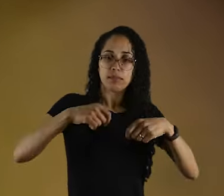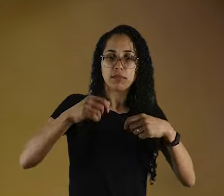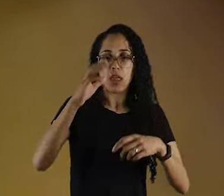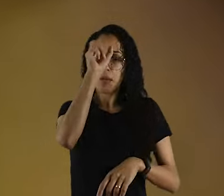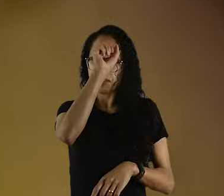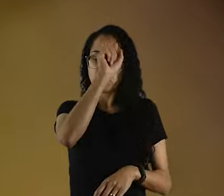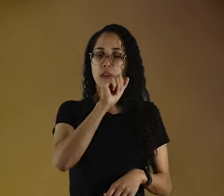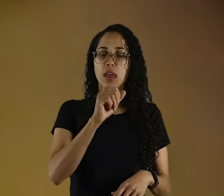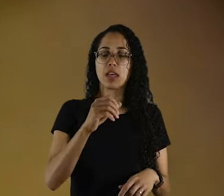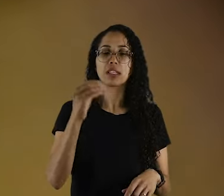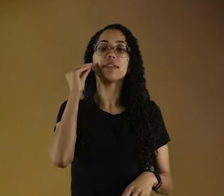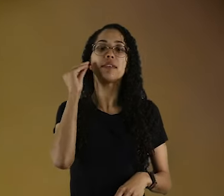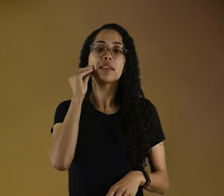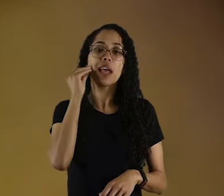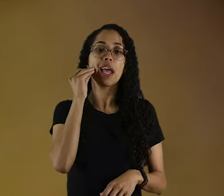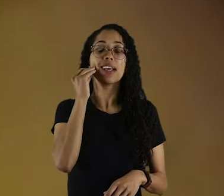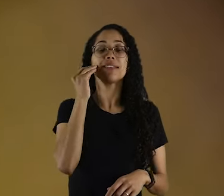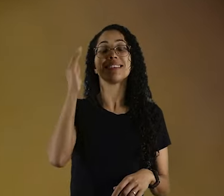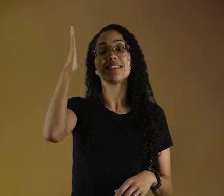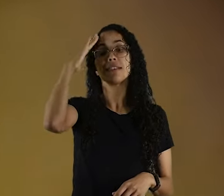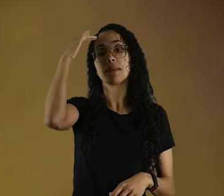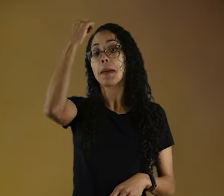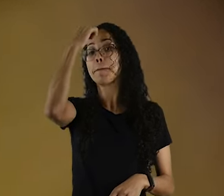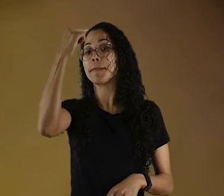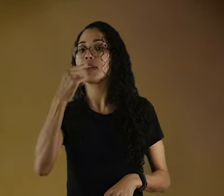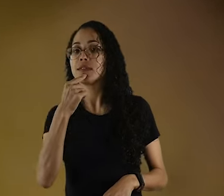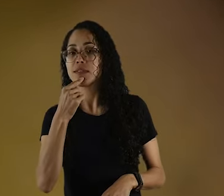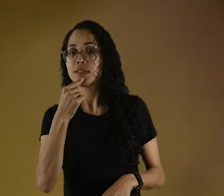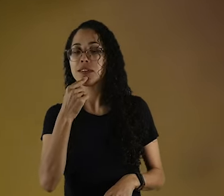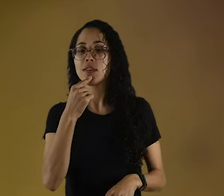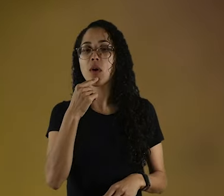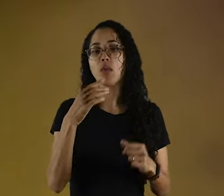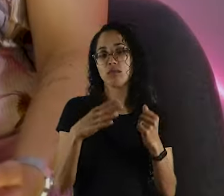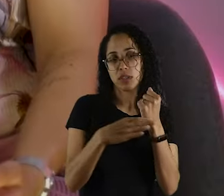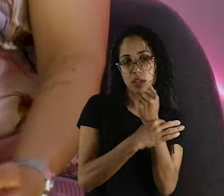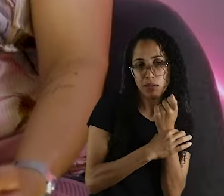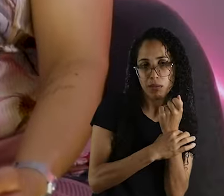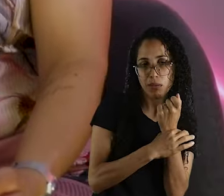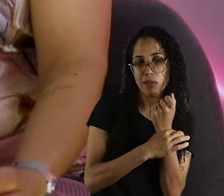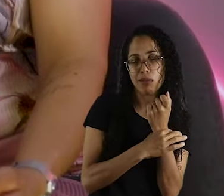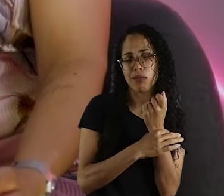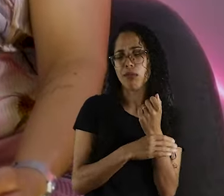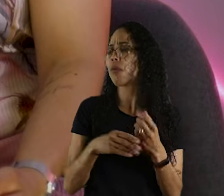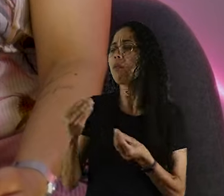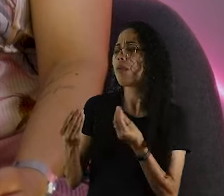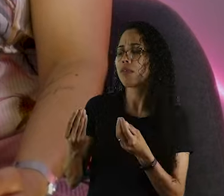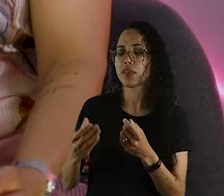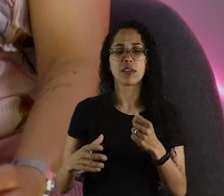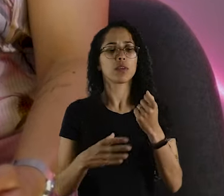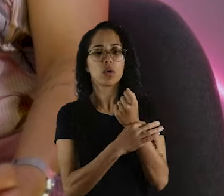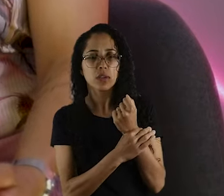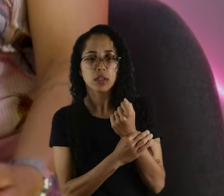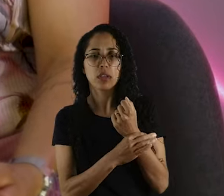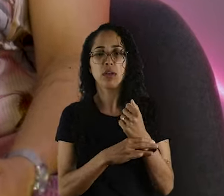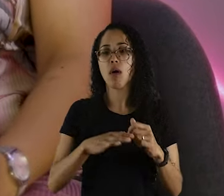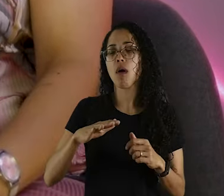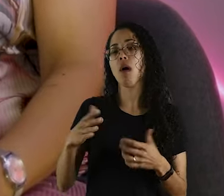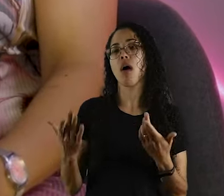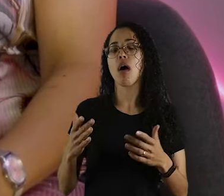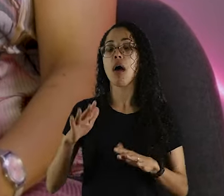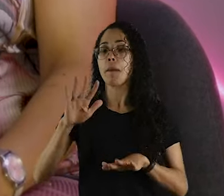um teste para você saber o teu perfil também, se é conservador. Como é que é esse perfil? Conservador,